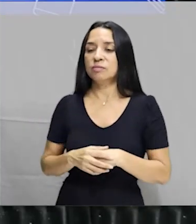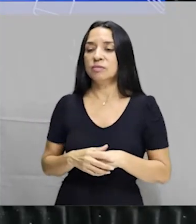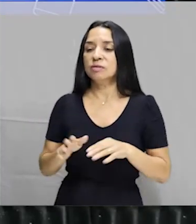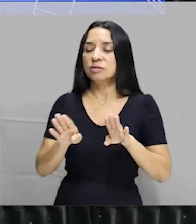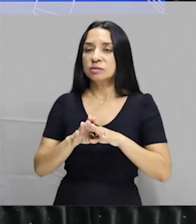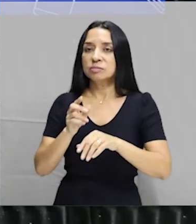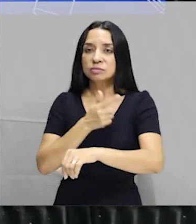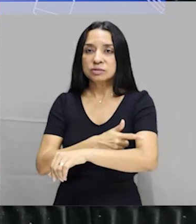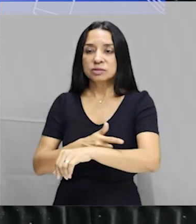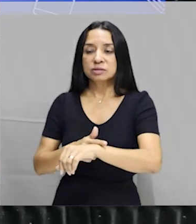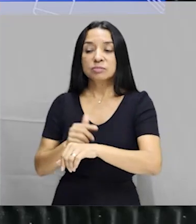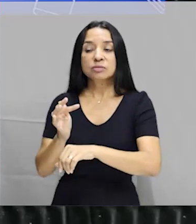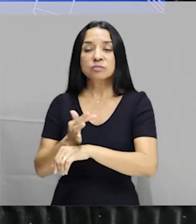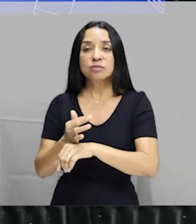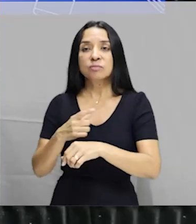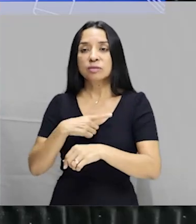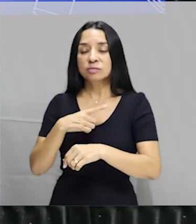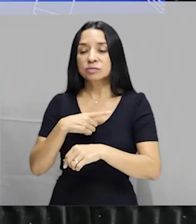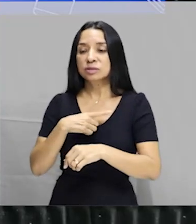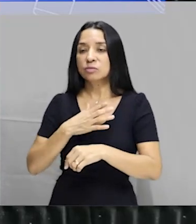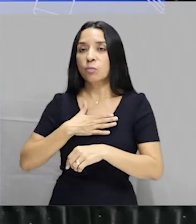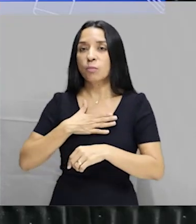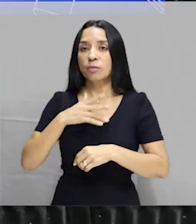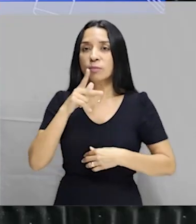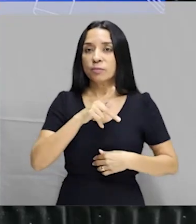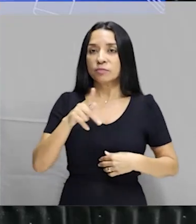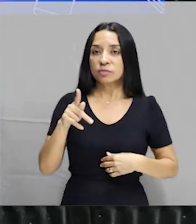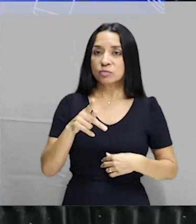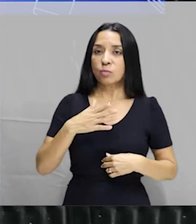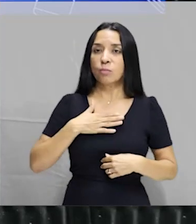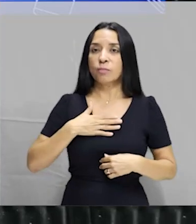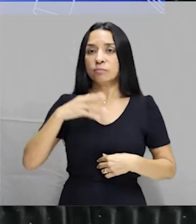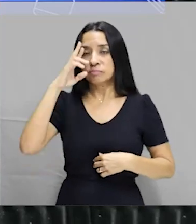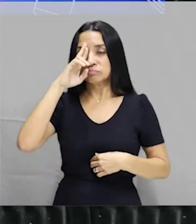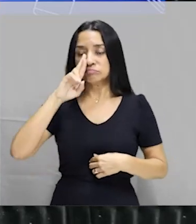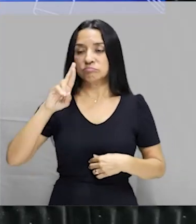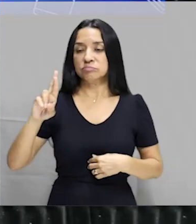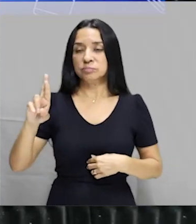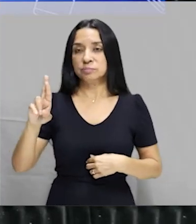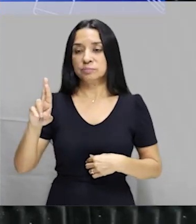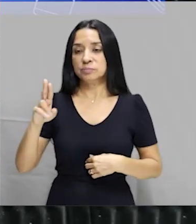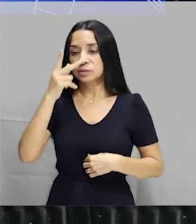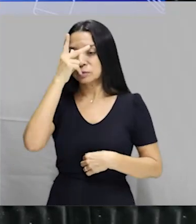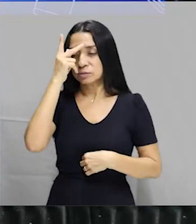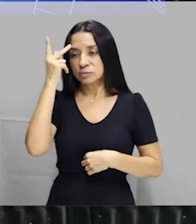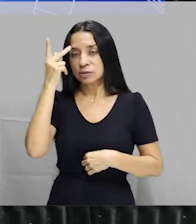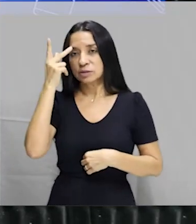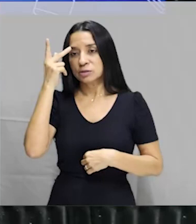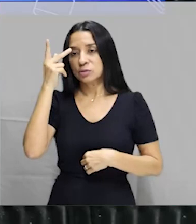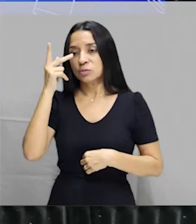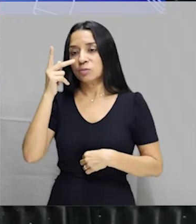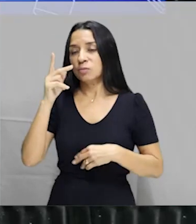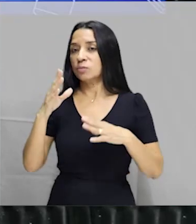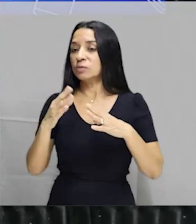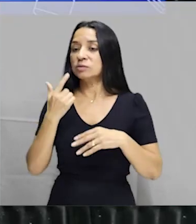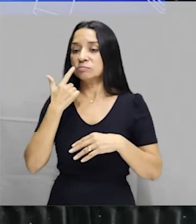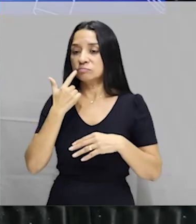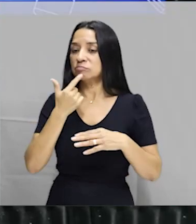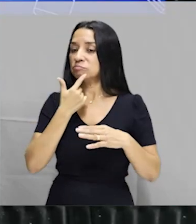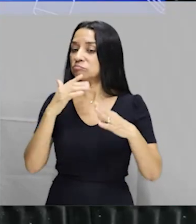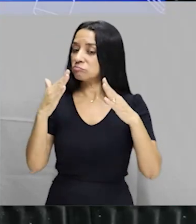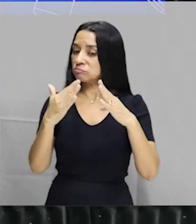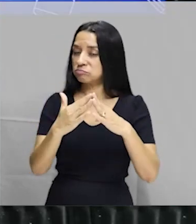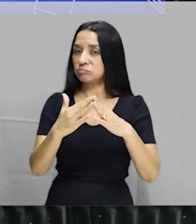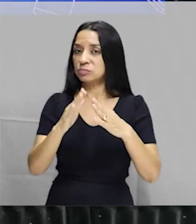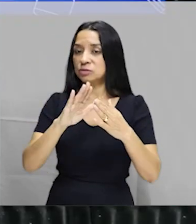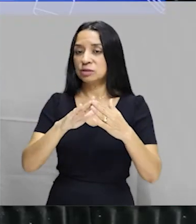tratamento formal, aquele que eu tenho com o meu professor, com o meu diretor, né? Com as pessoas da cantina da minha escola, com